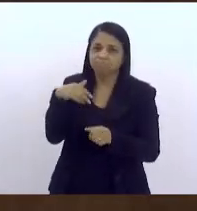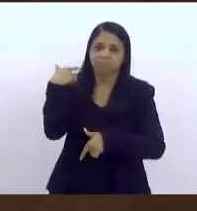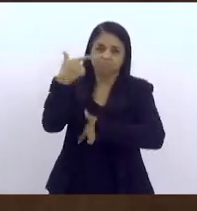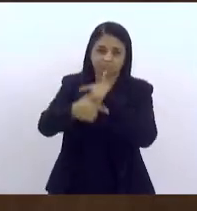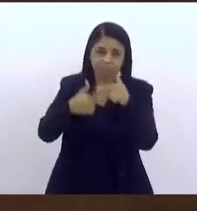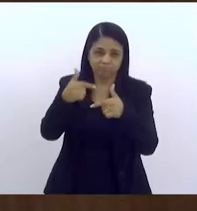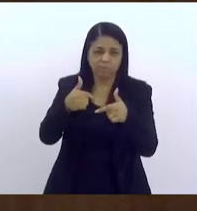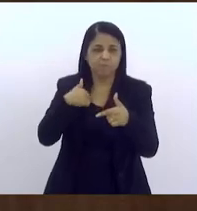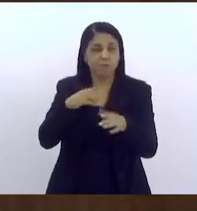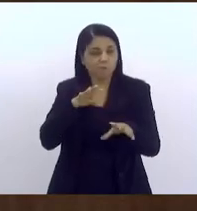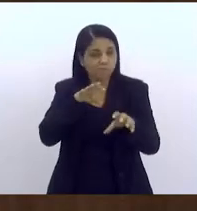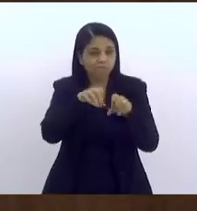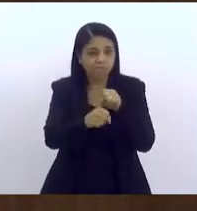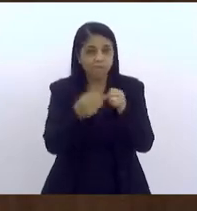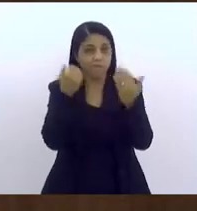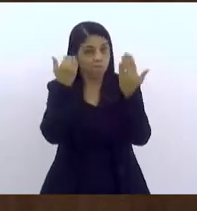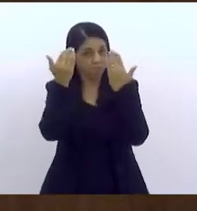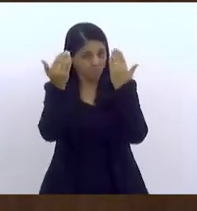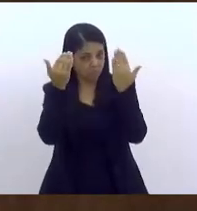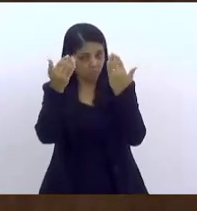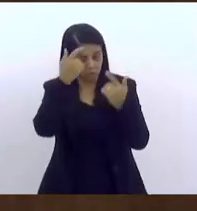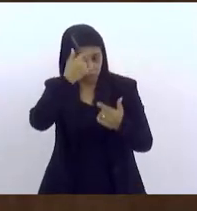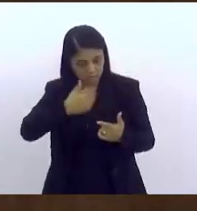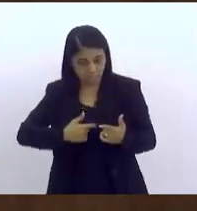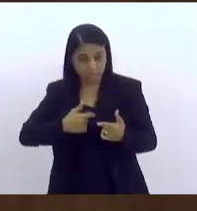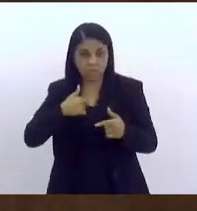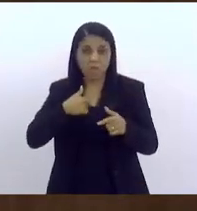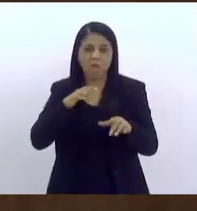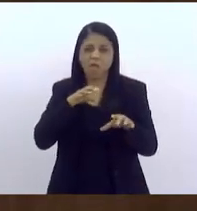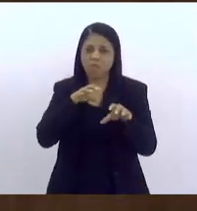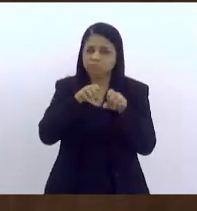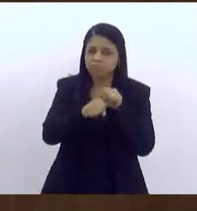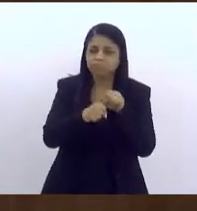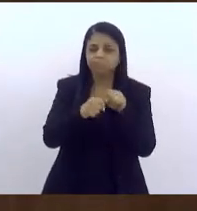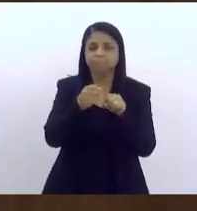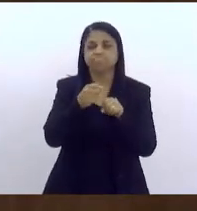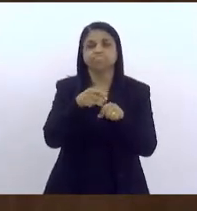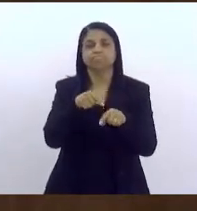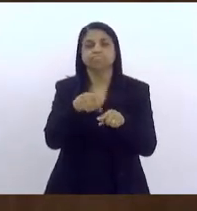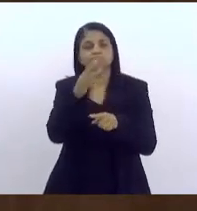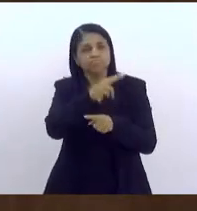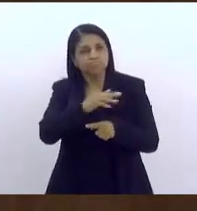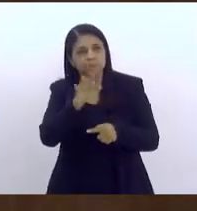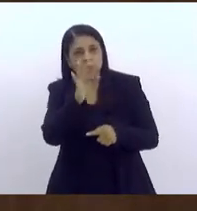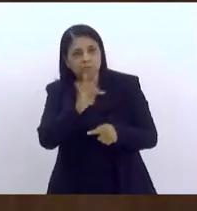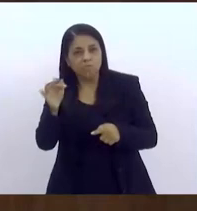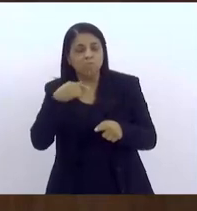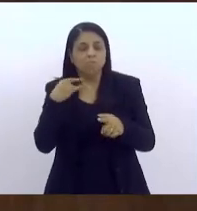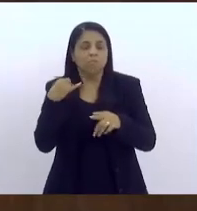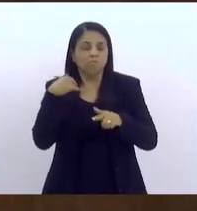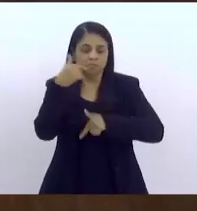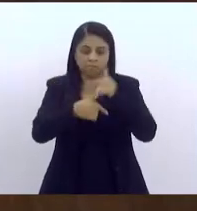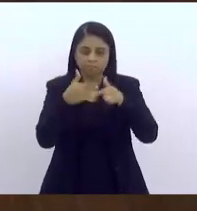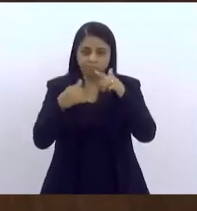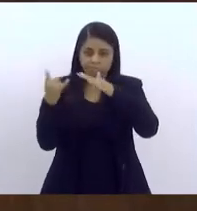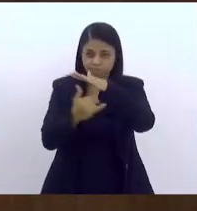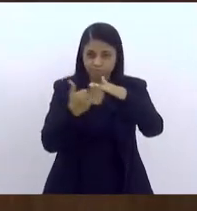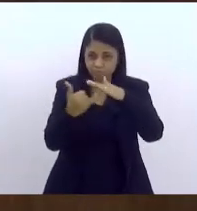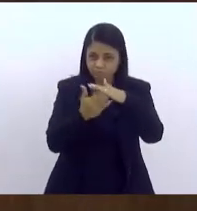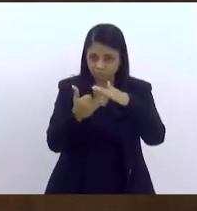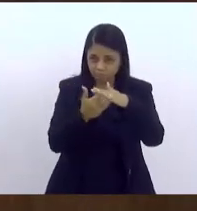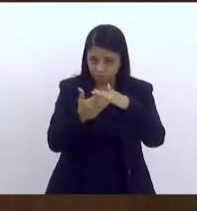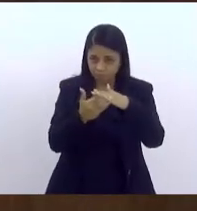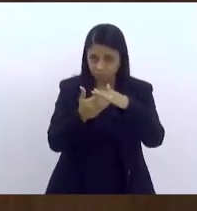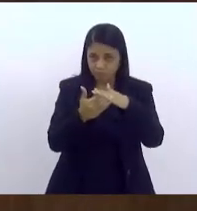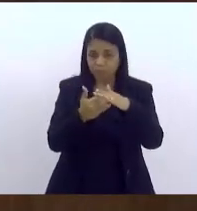origem é psicologia e desde a minha graduação eu fui trabalhar em instituições sociais e não em escolas mas também